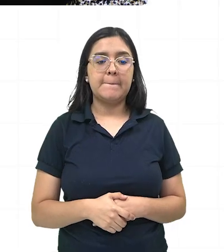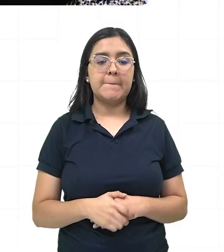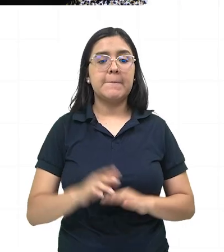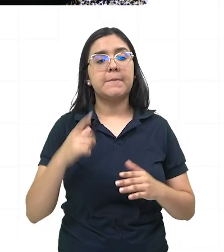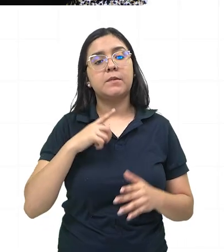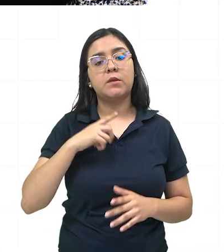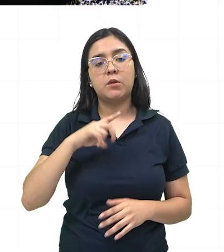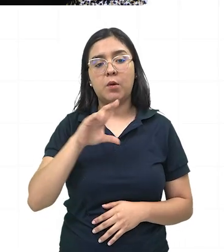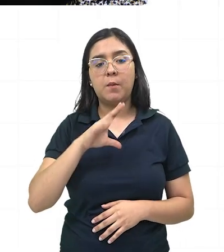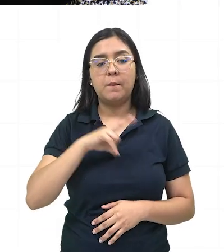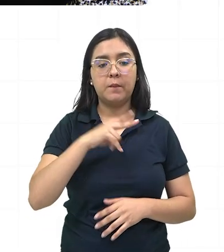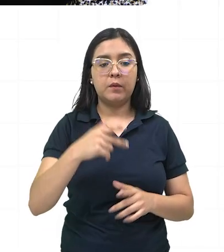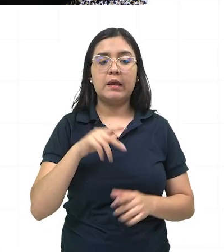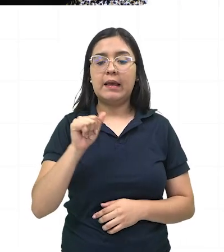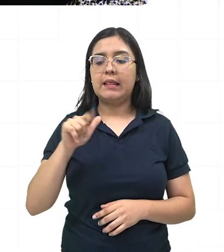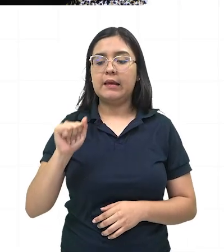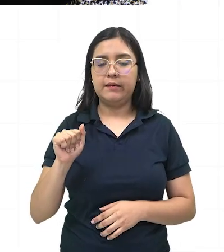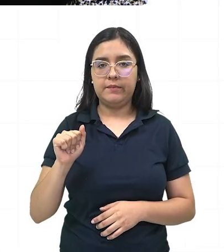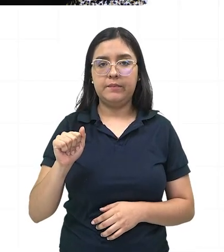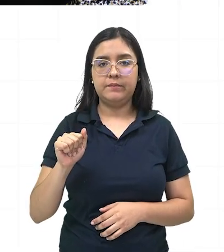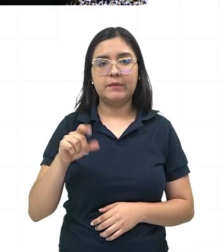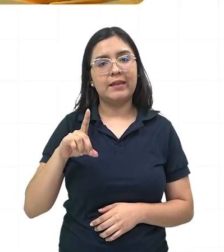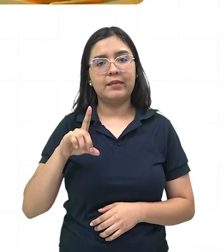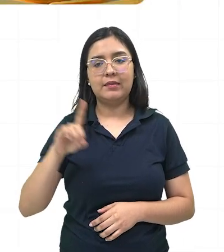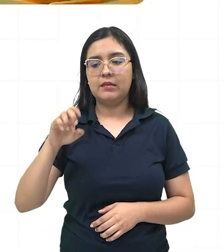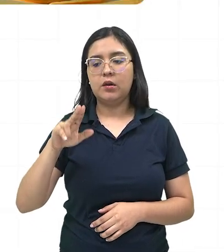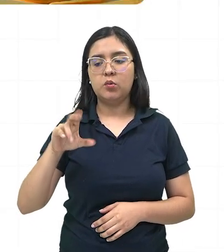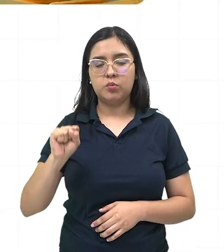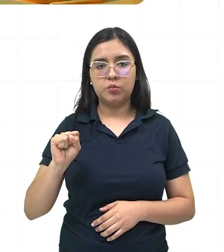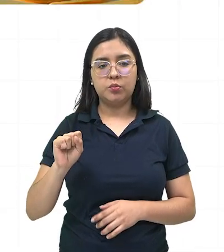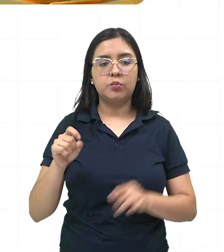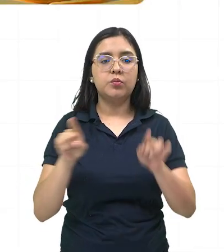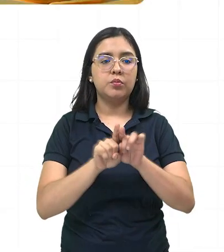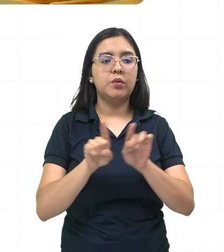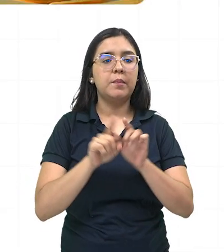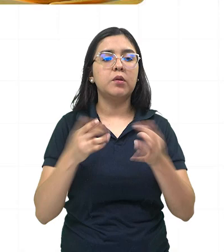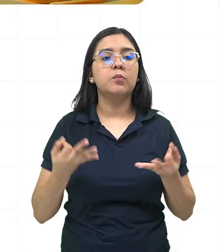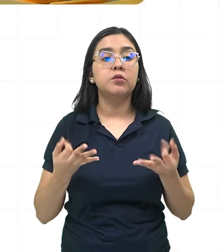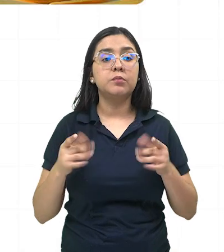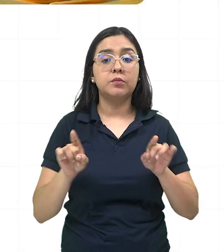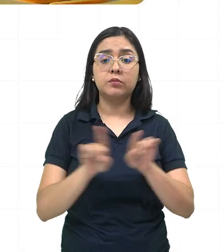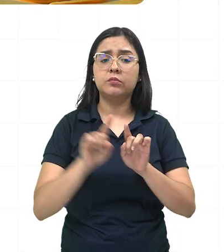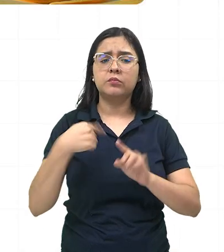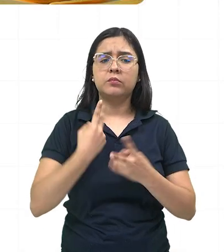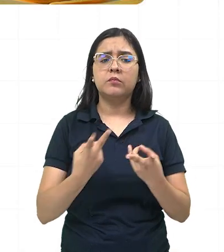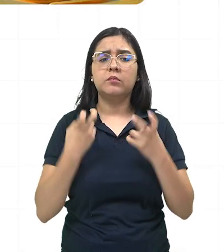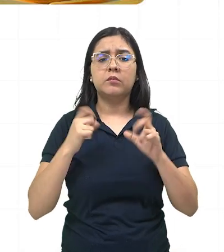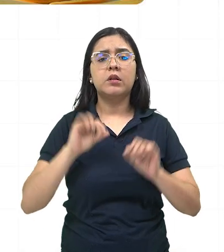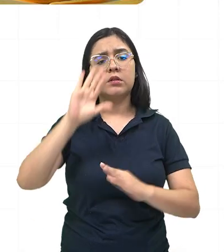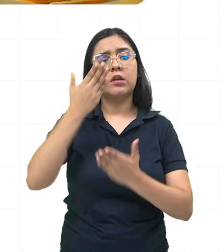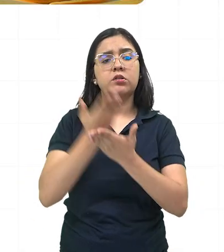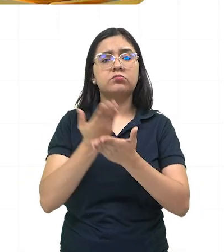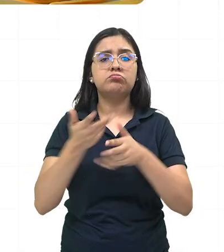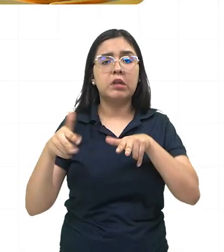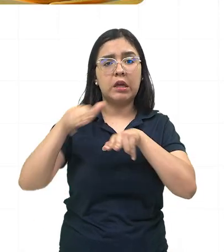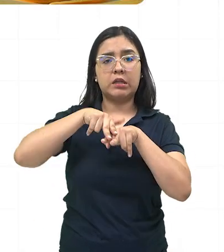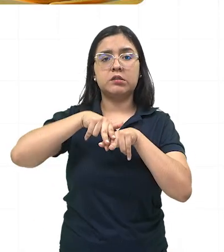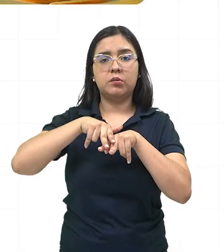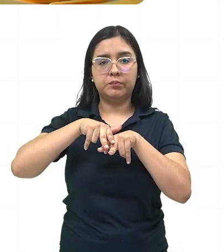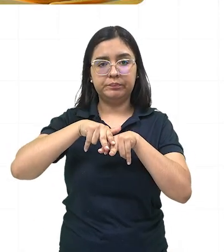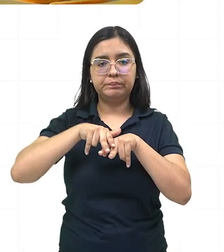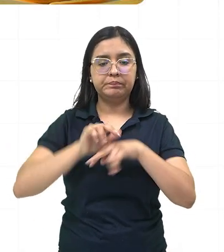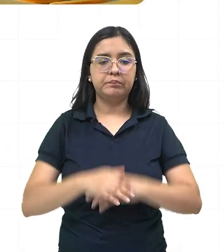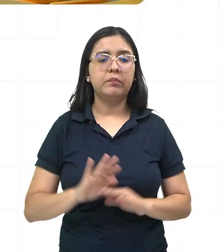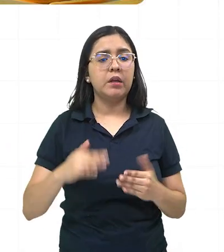do português para o árabe é Alá, né? No budismo, nós vamos ver que os budistas acreditam na reencarnação,